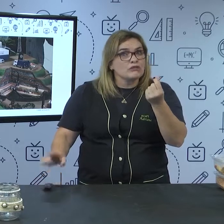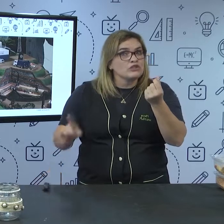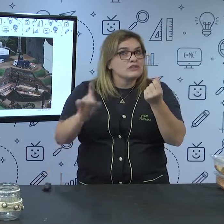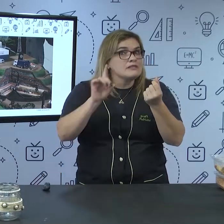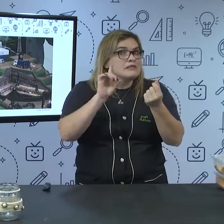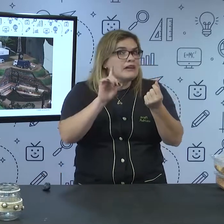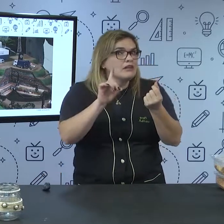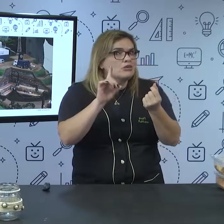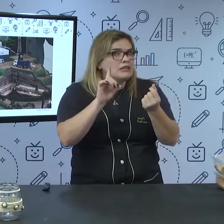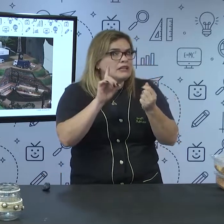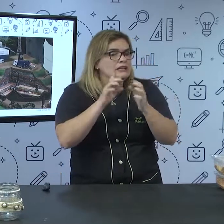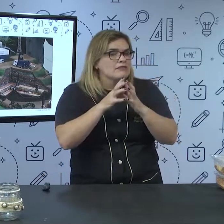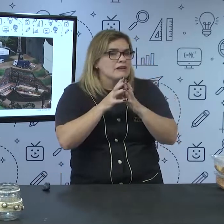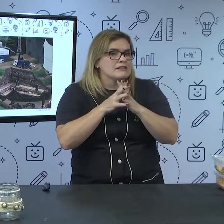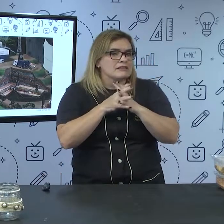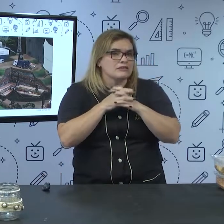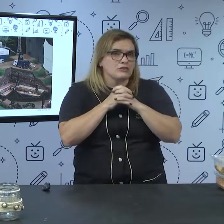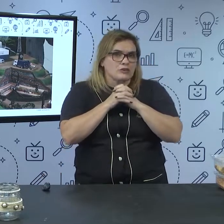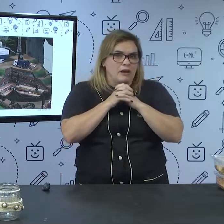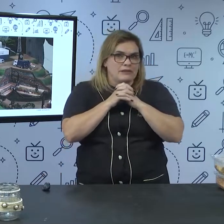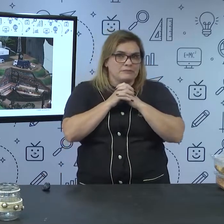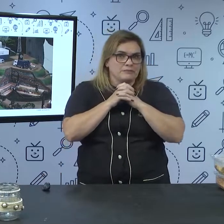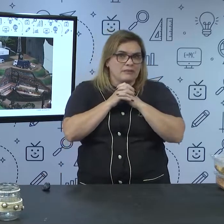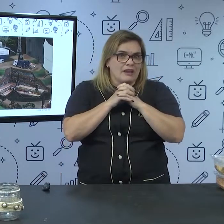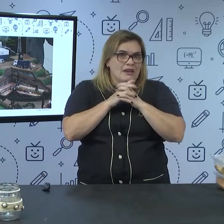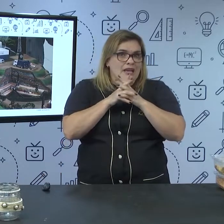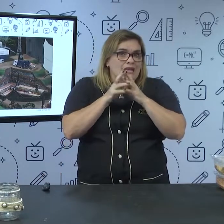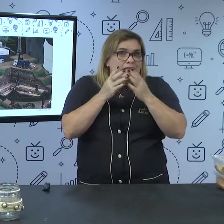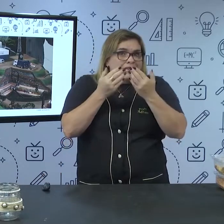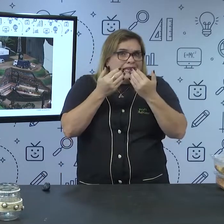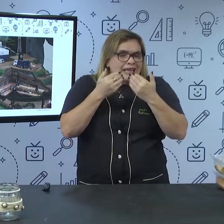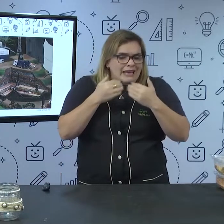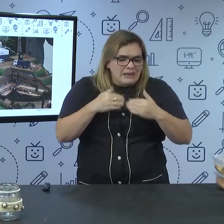transformando, já vou dizer no que ele vai se transformar.